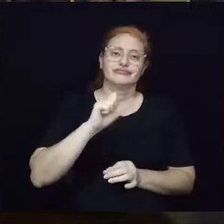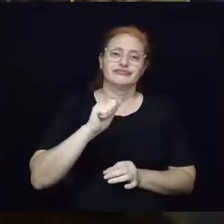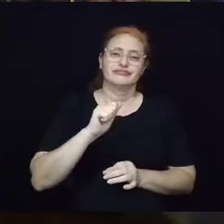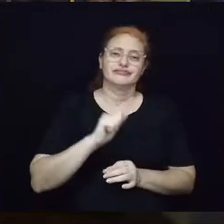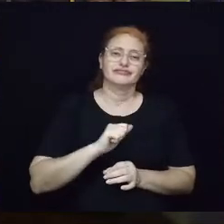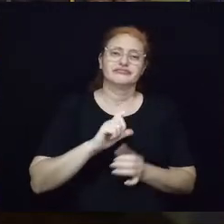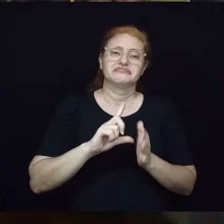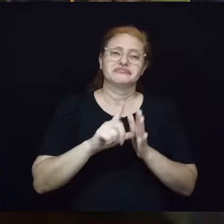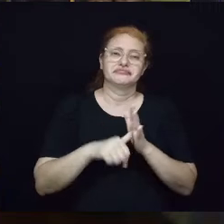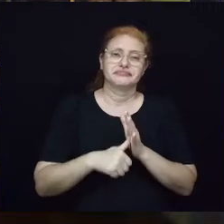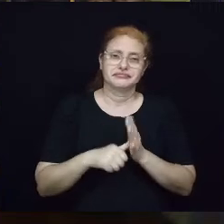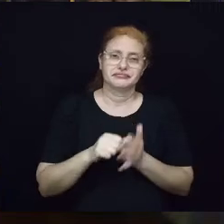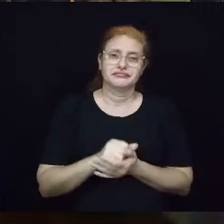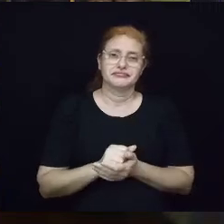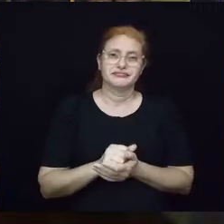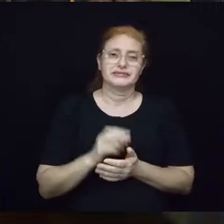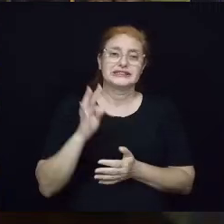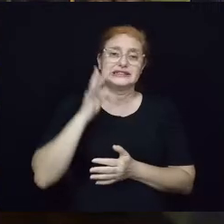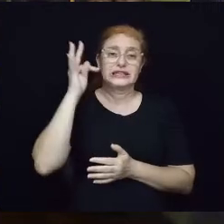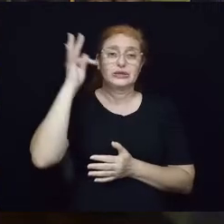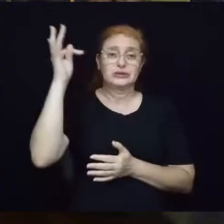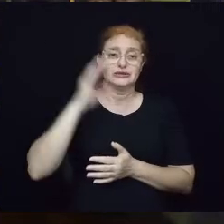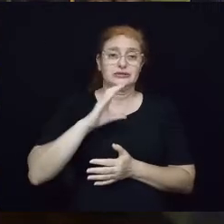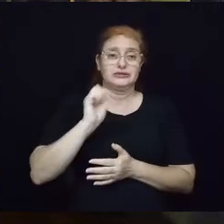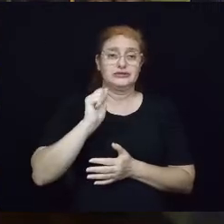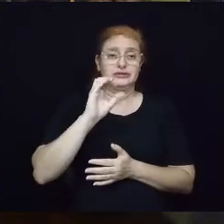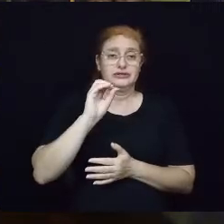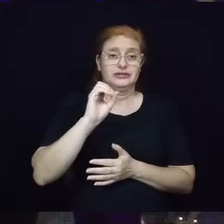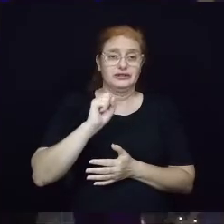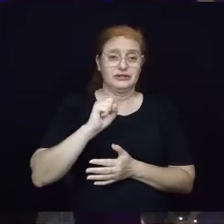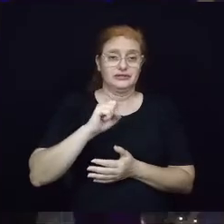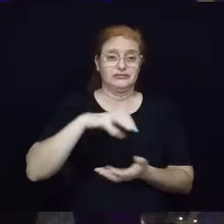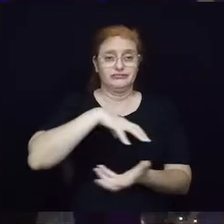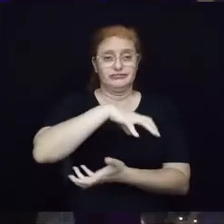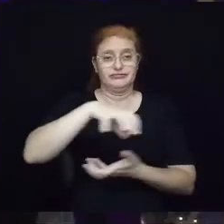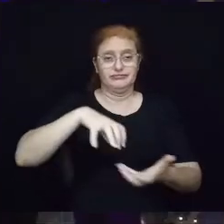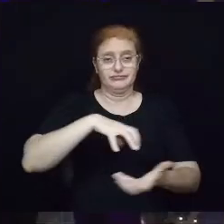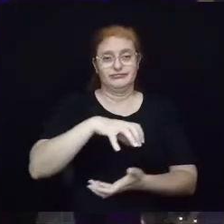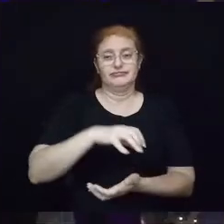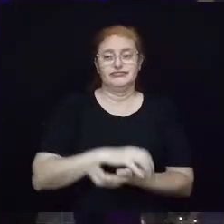e logo em seguida a teoria do caos?